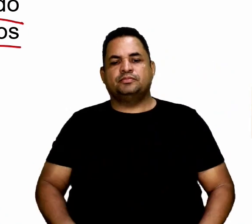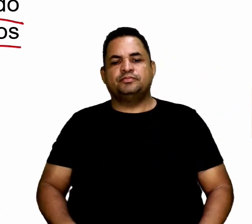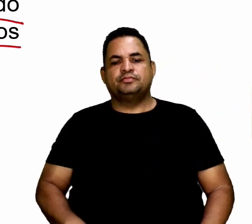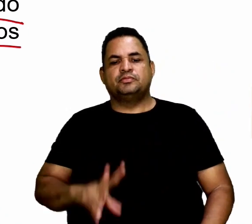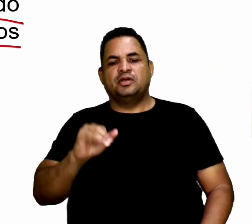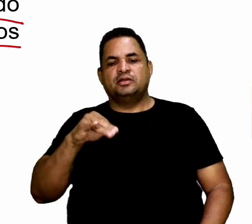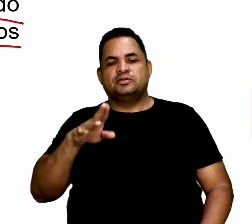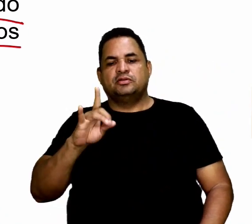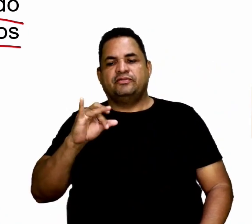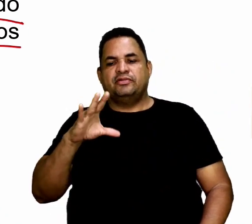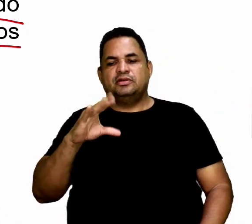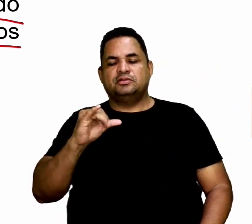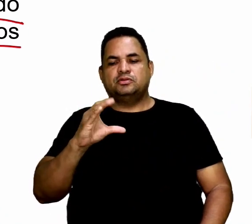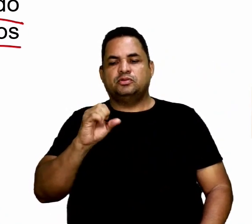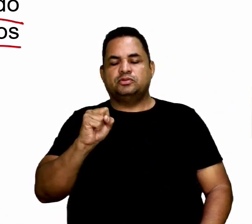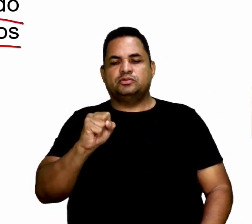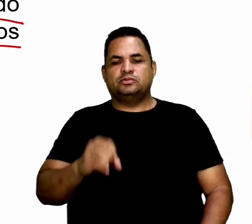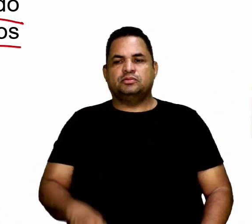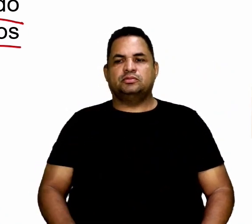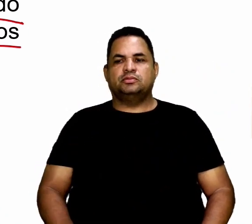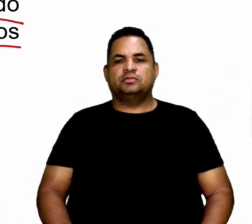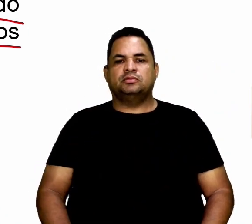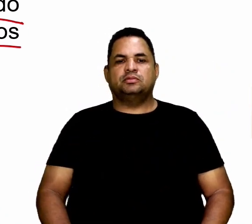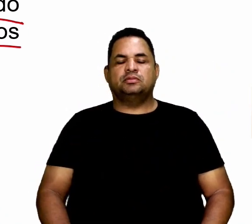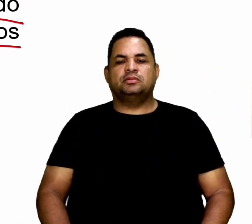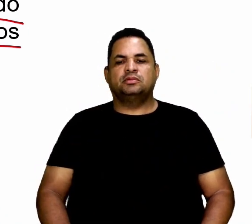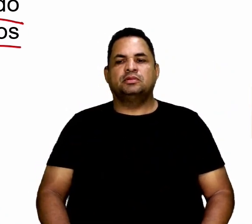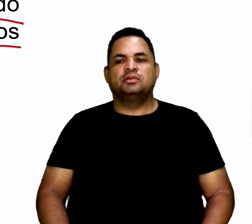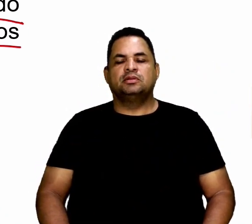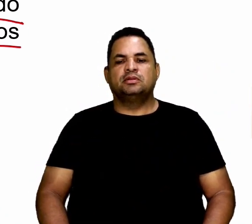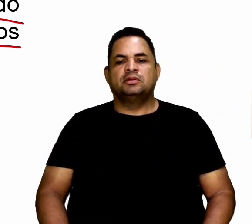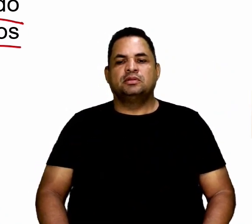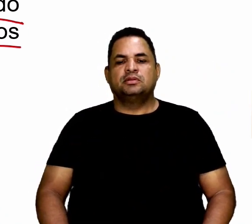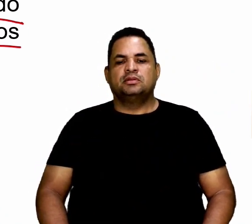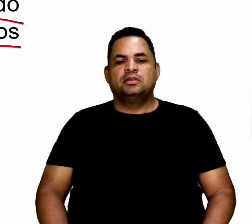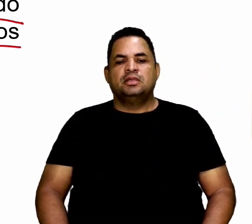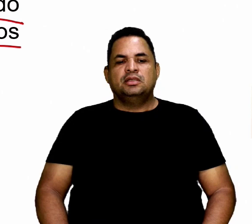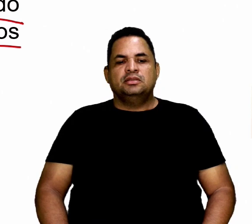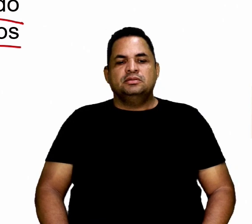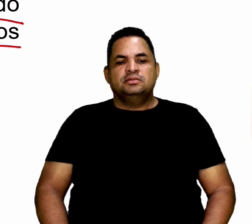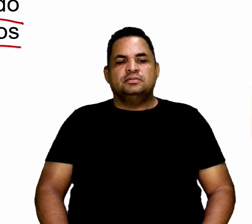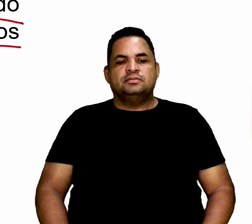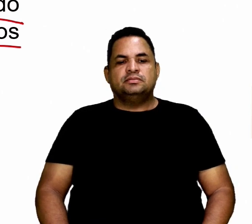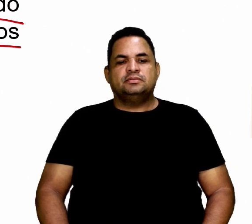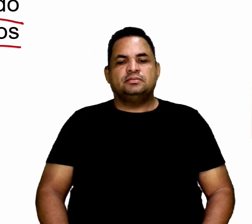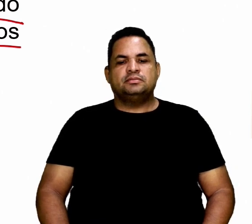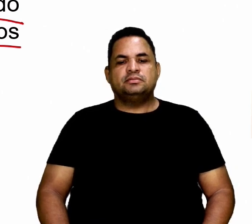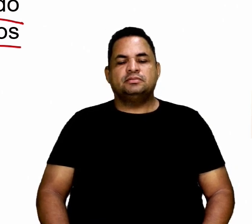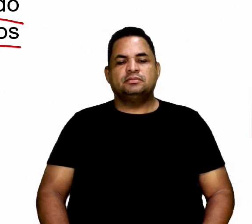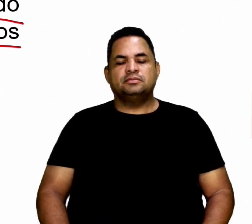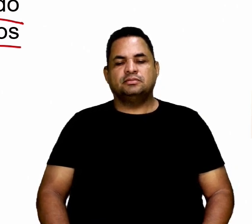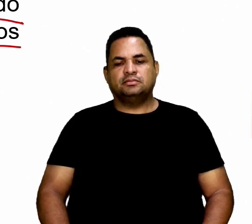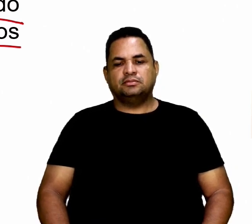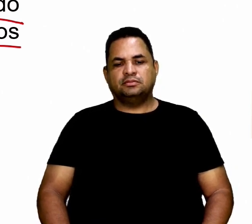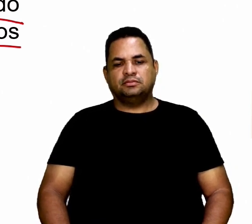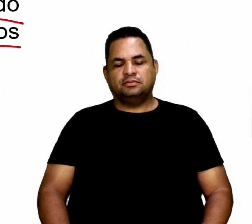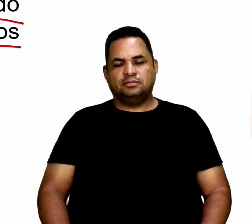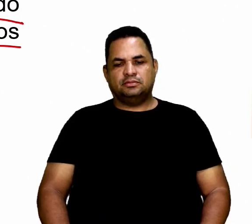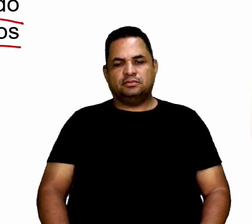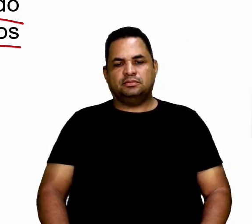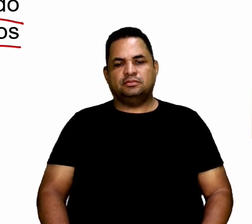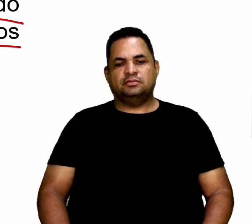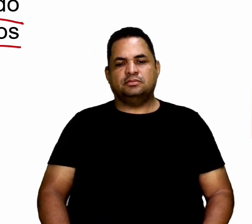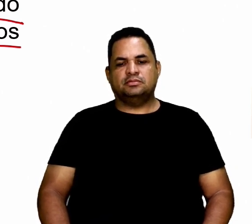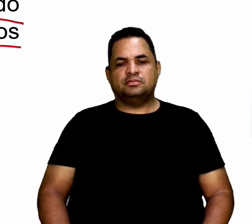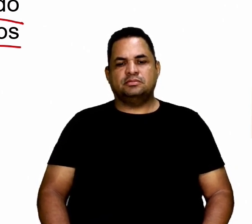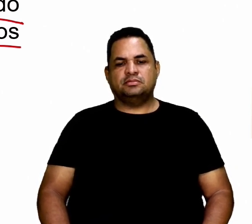vasos linfáticos, né? Isso. Primeiro foram capilares linfáticos e os capilares linfáticos levam aos vasos